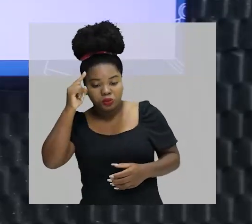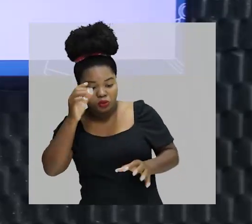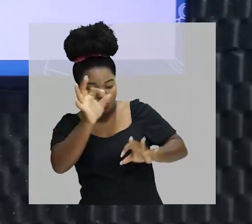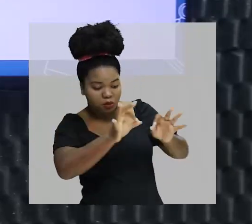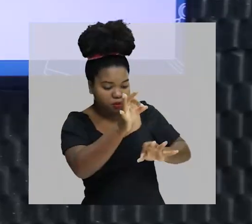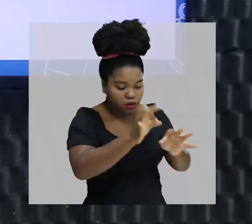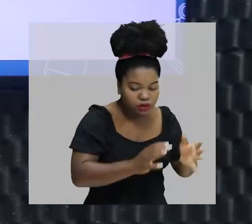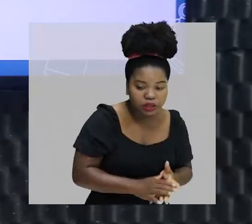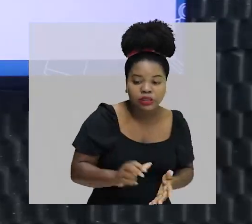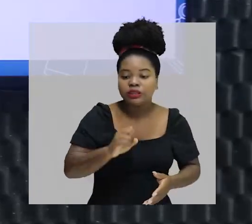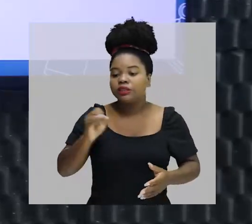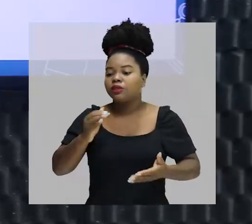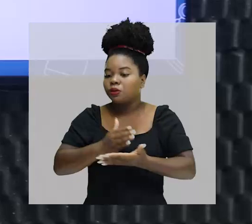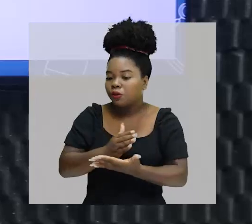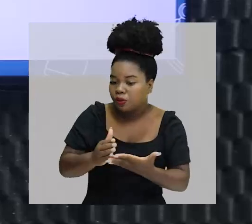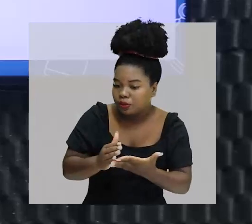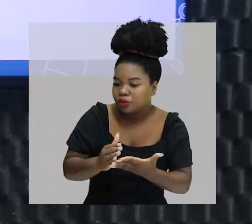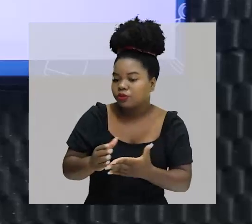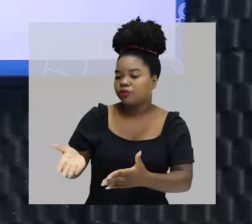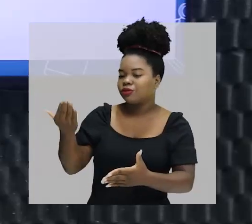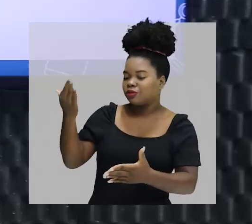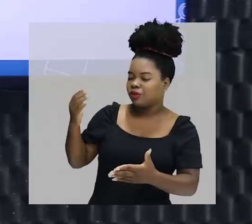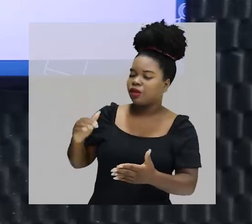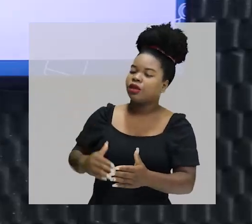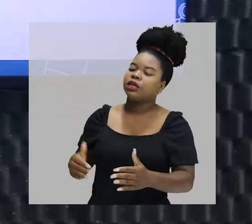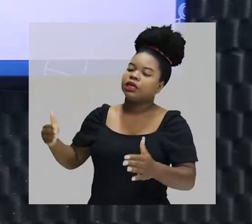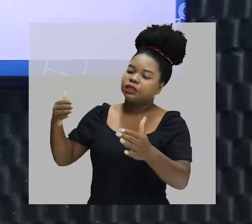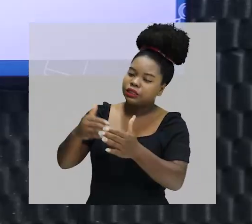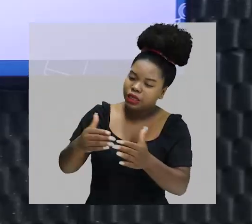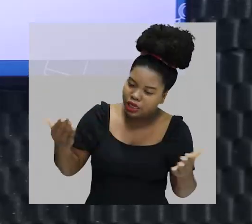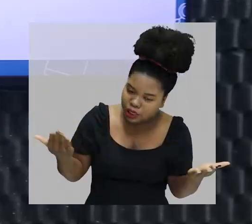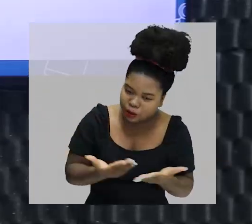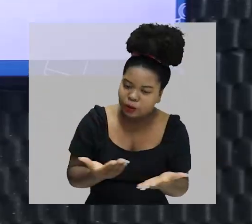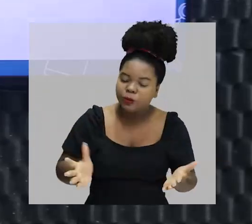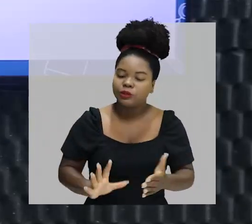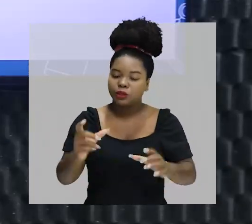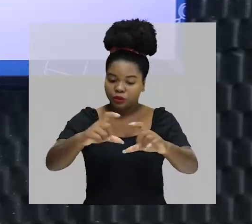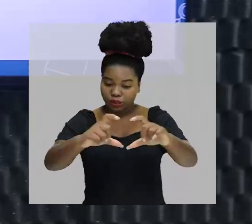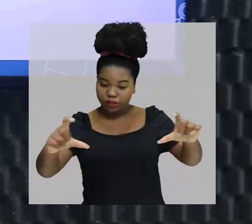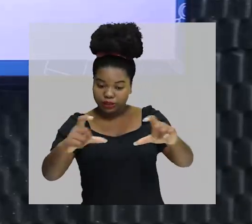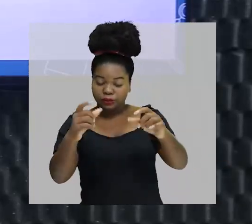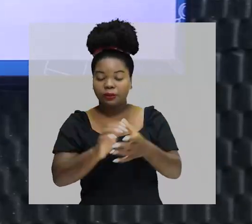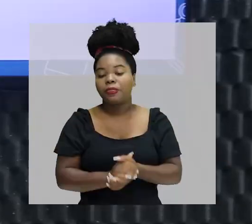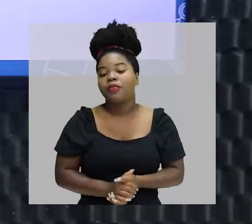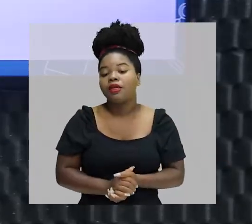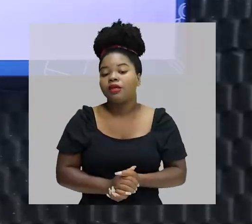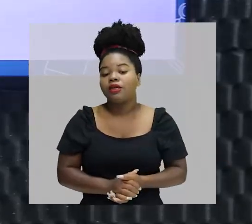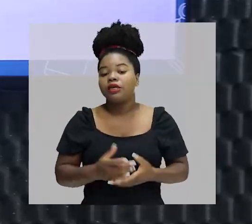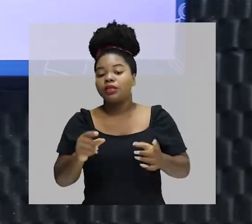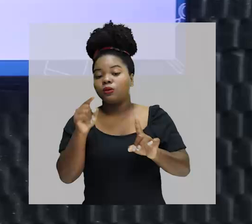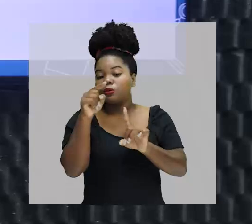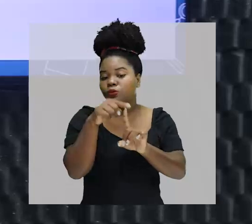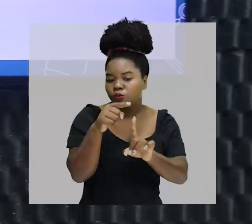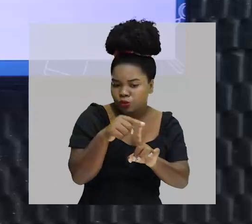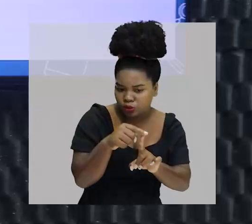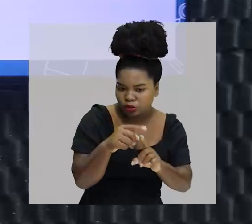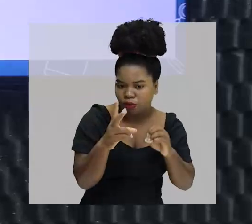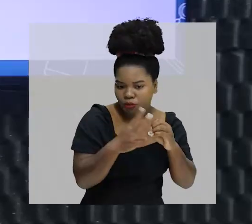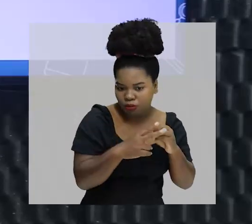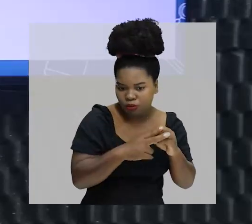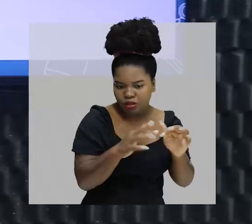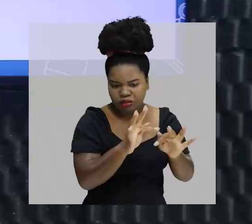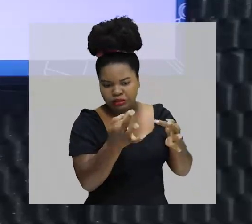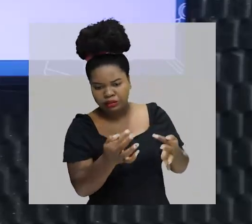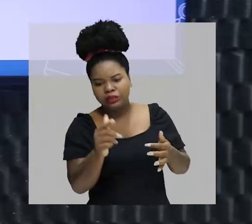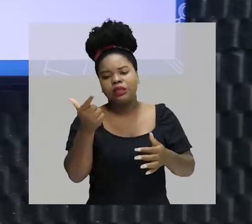é uma ação que começou no passado e até hoje ela ainda acontece. Então, o aspecto, esse aspecto